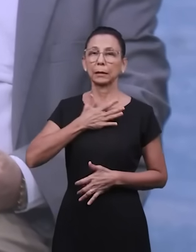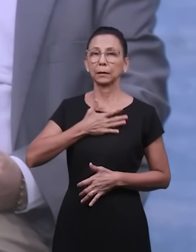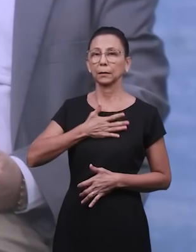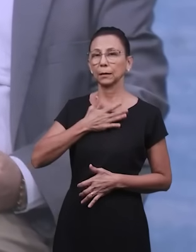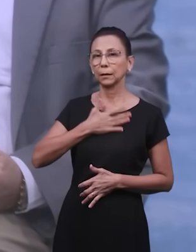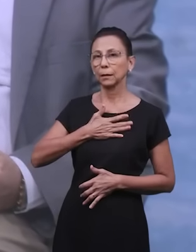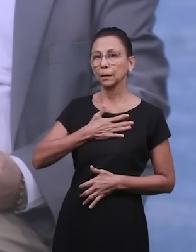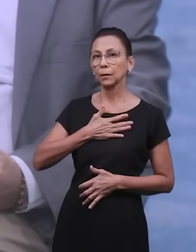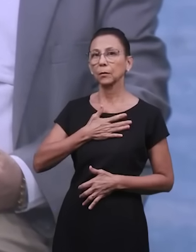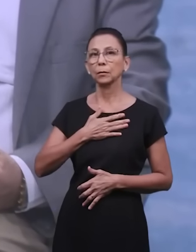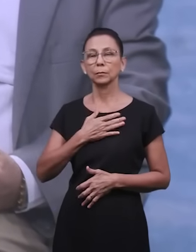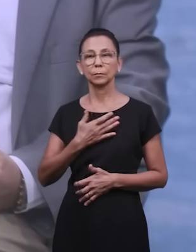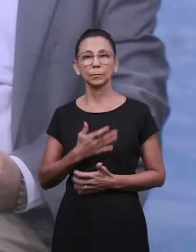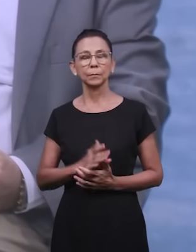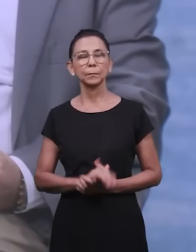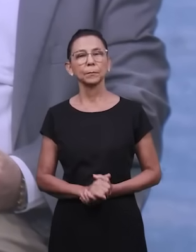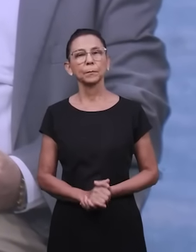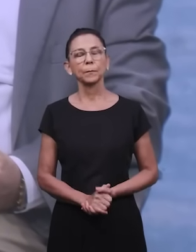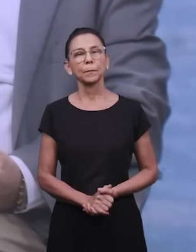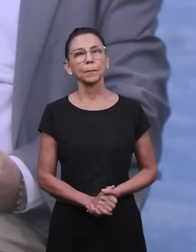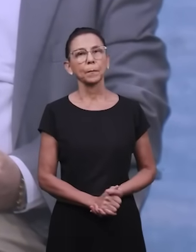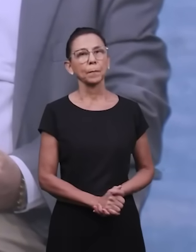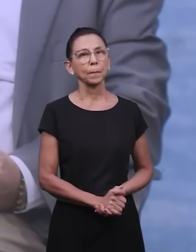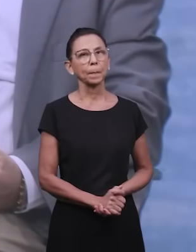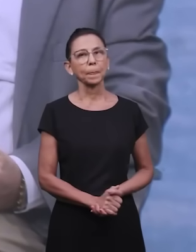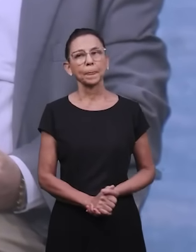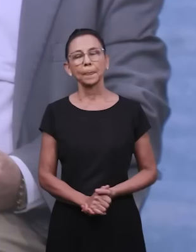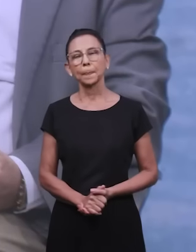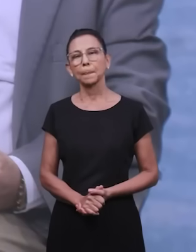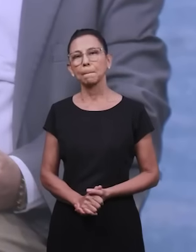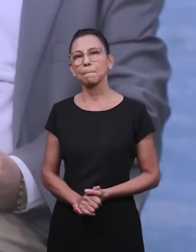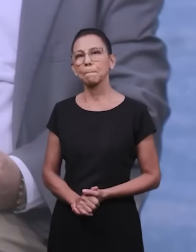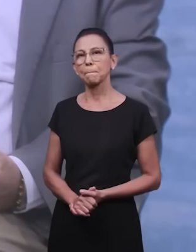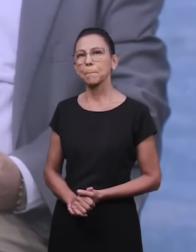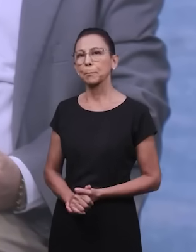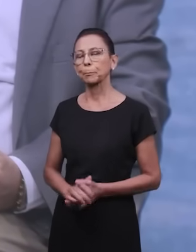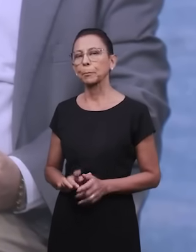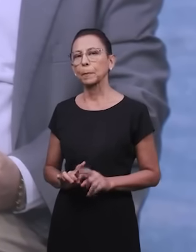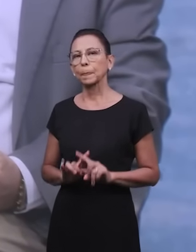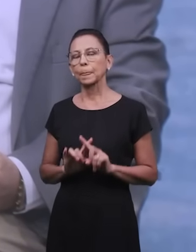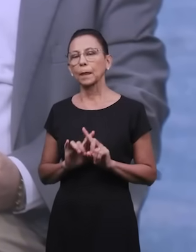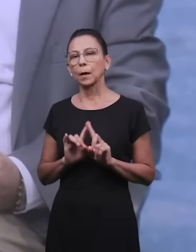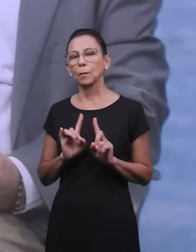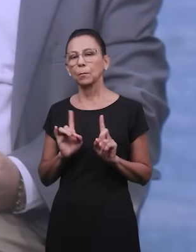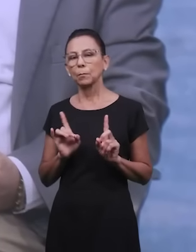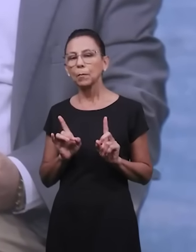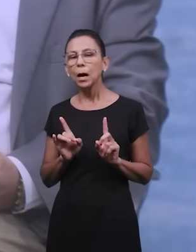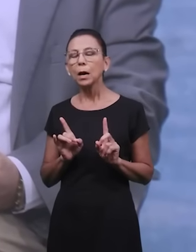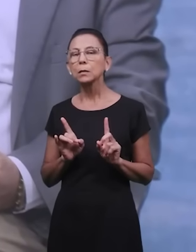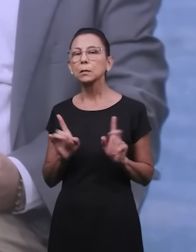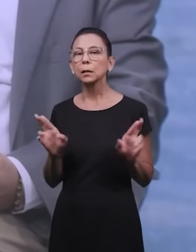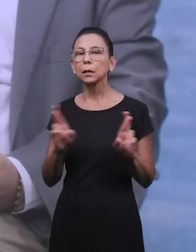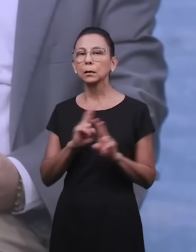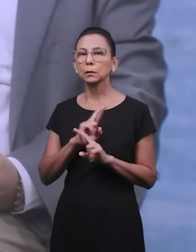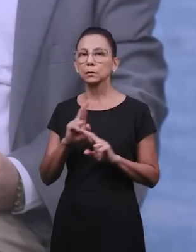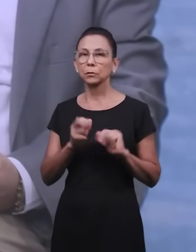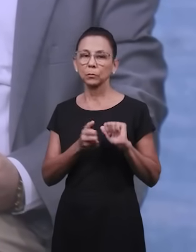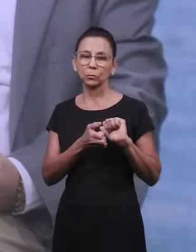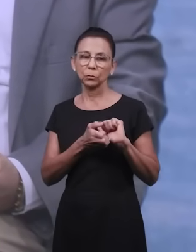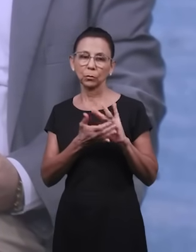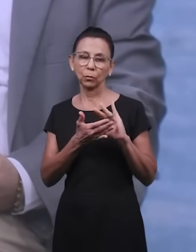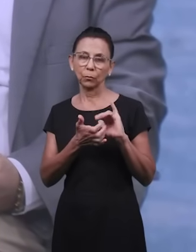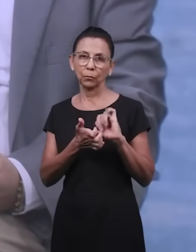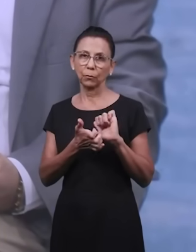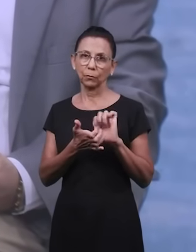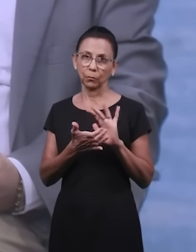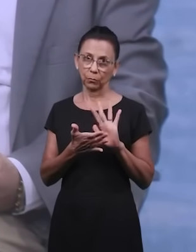reparadora, tranquilizante e tudo mais. Mas quando a gente parte para o louvor, e aí é uma opinião minha, eu